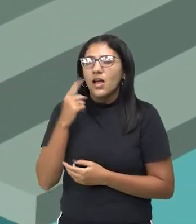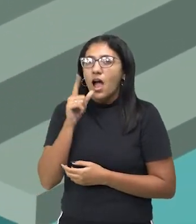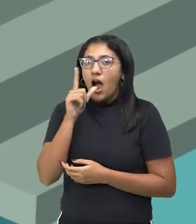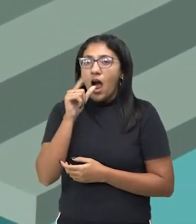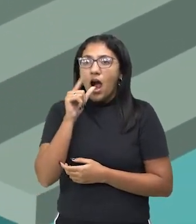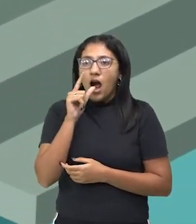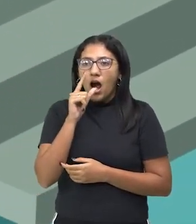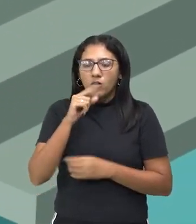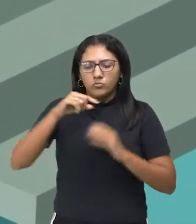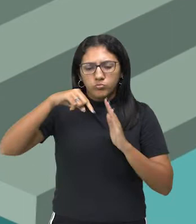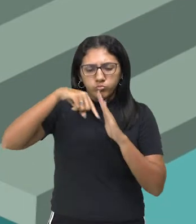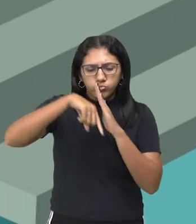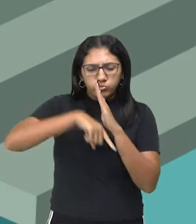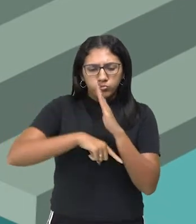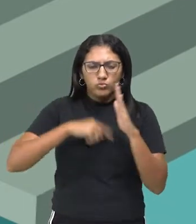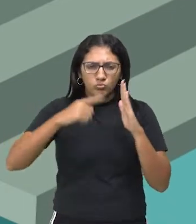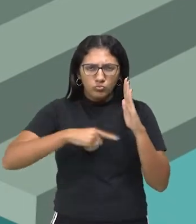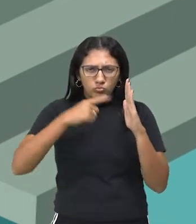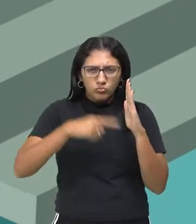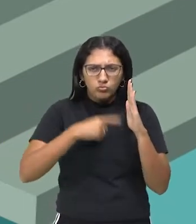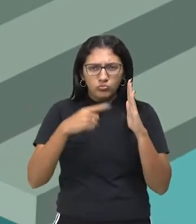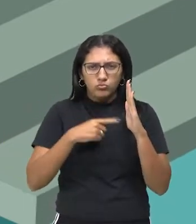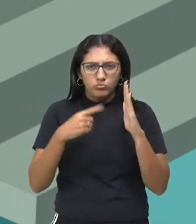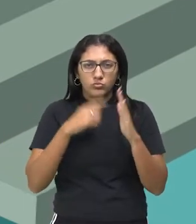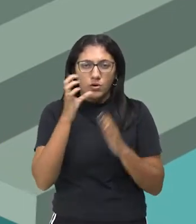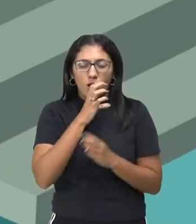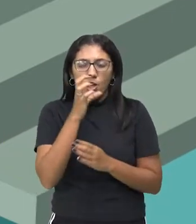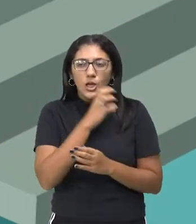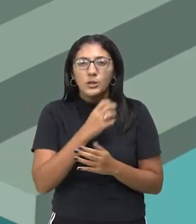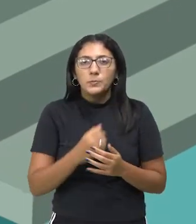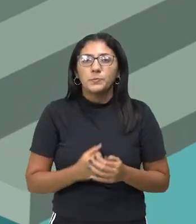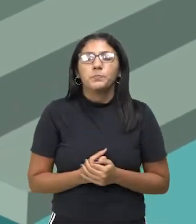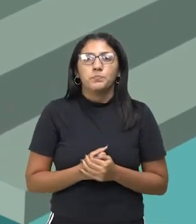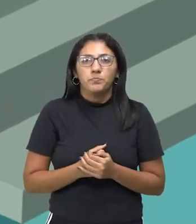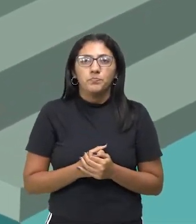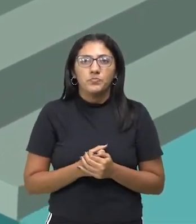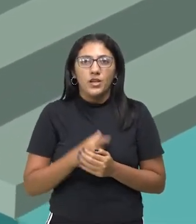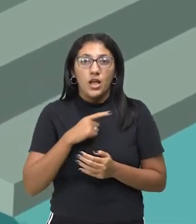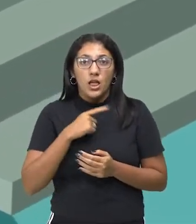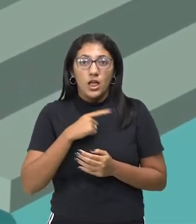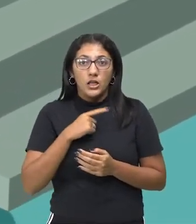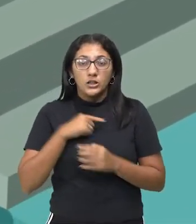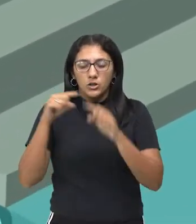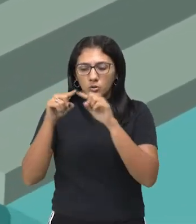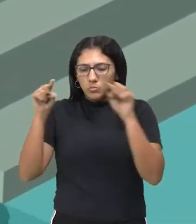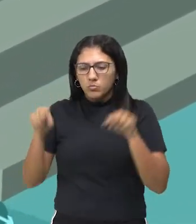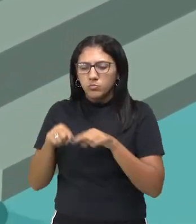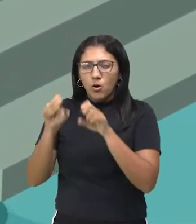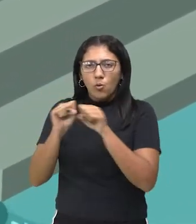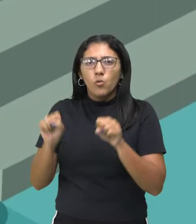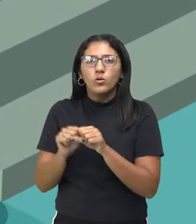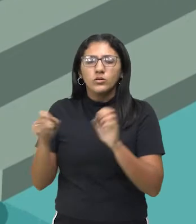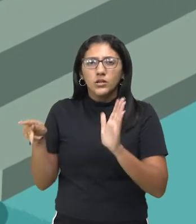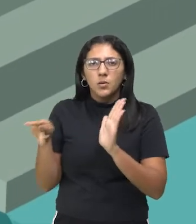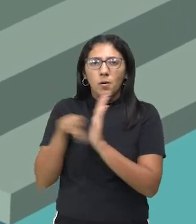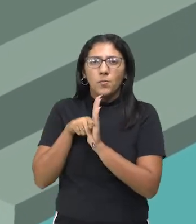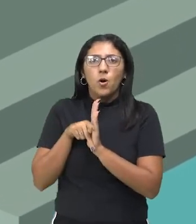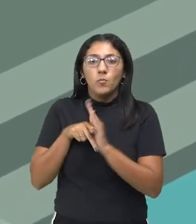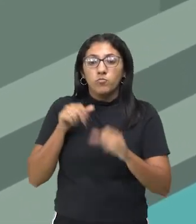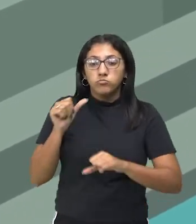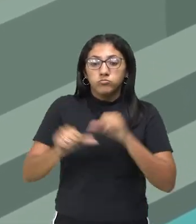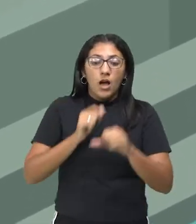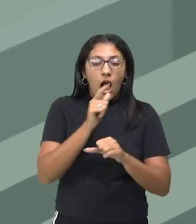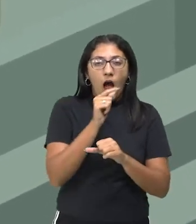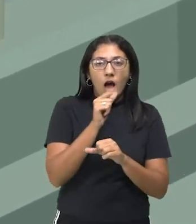pela turbina, fazendo-a girar. Por sua vez, aciona um gerador que transforma a energia da turbina em energia